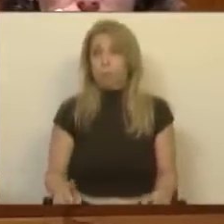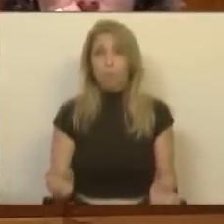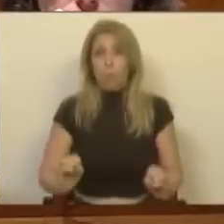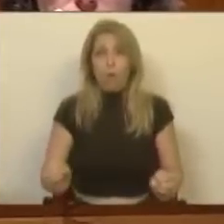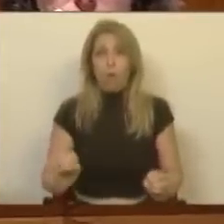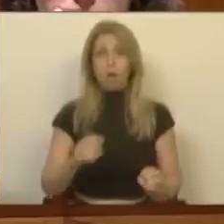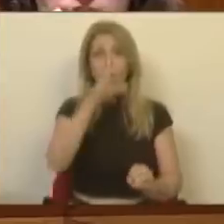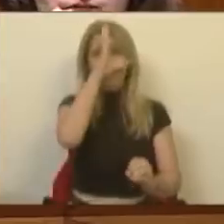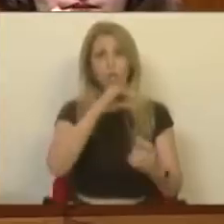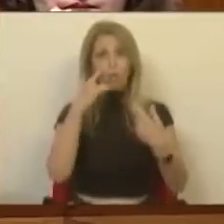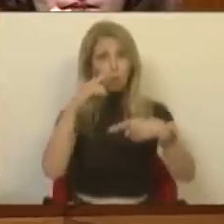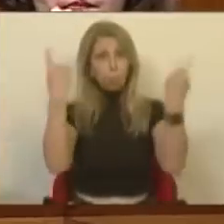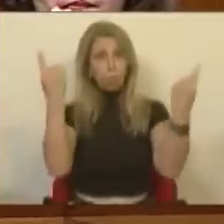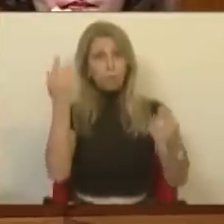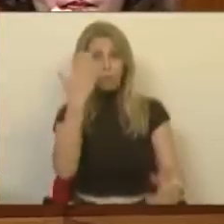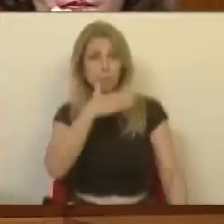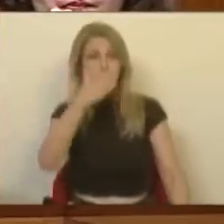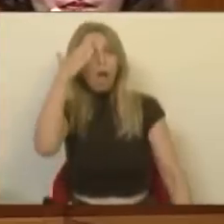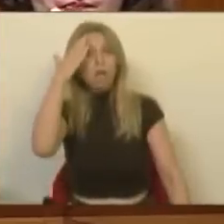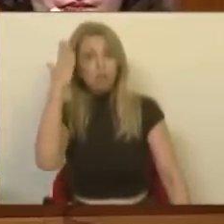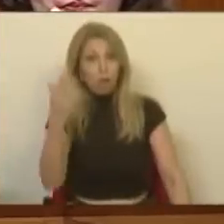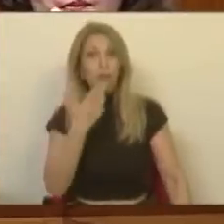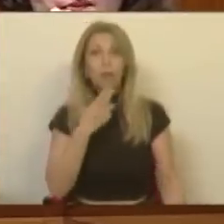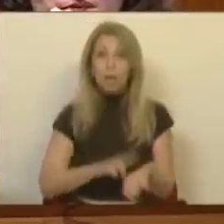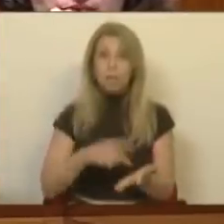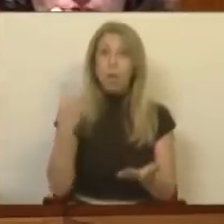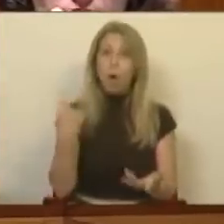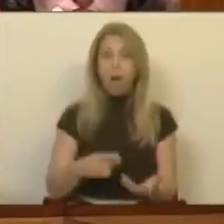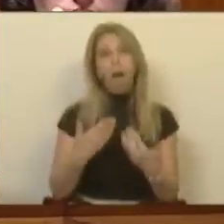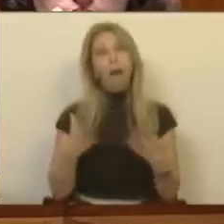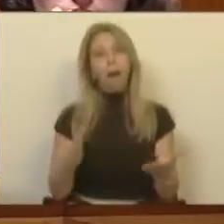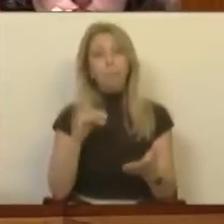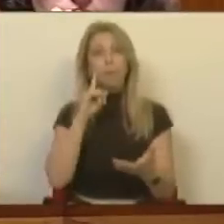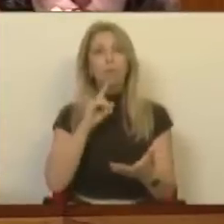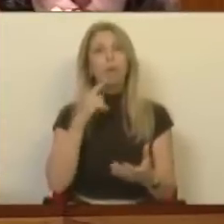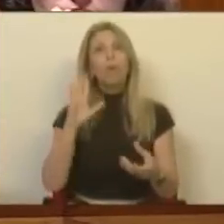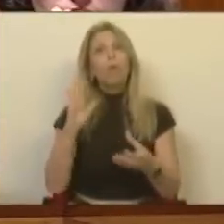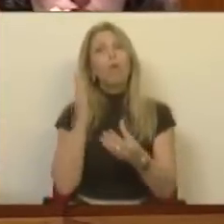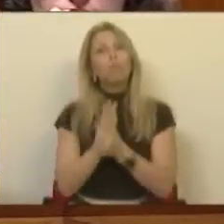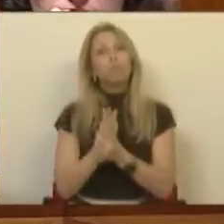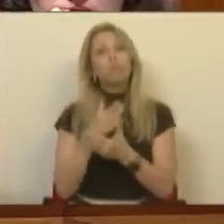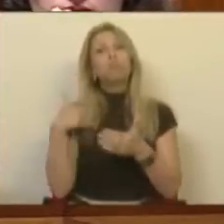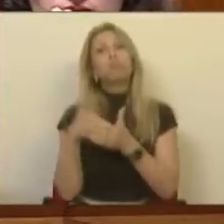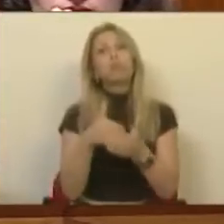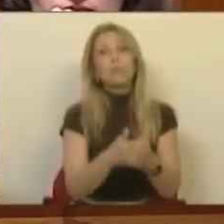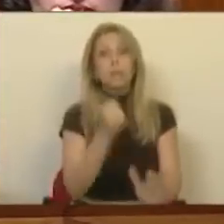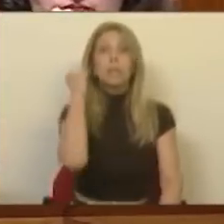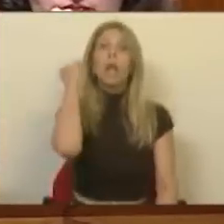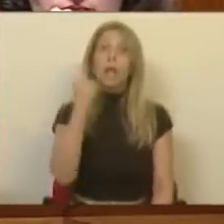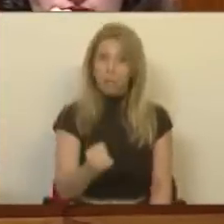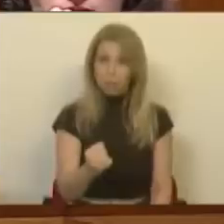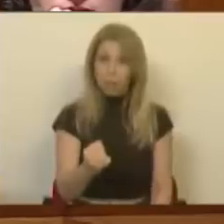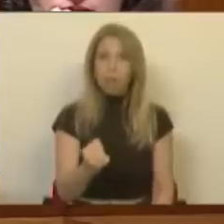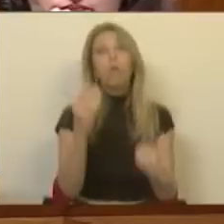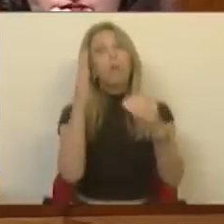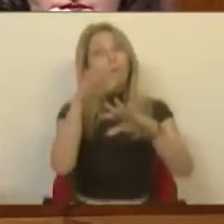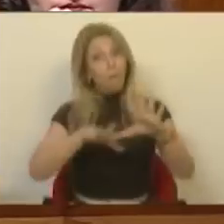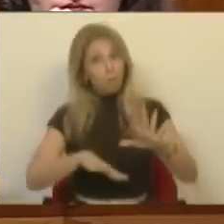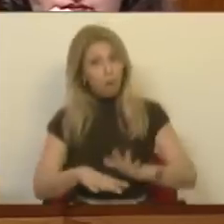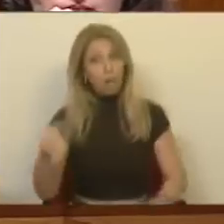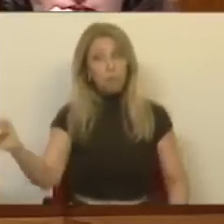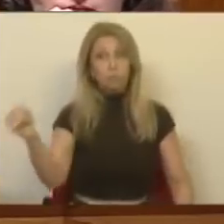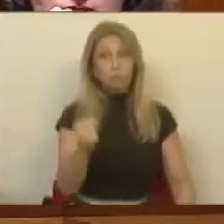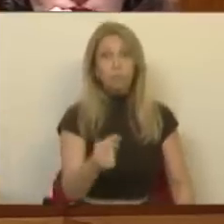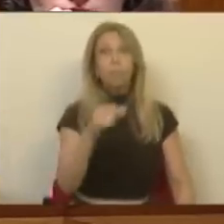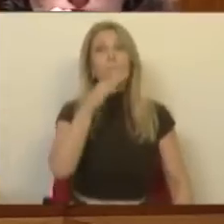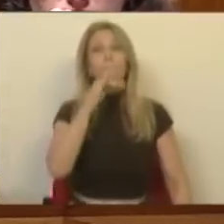se entender que há razões está a abrir um processo crime o faça e utiliza polícia judiciária como a polícia de investigação criminal